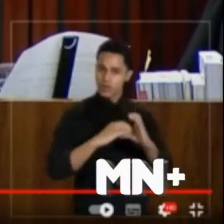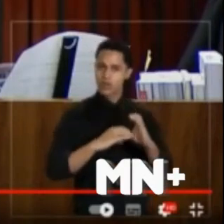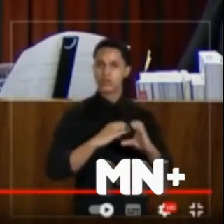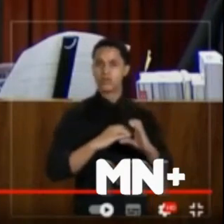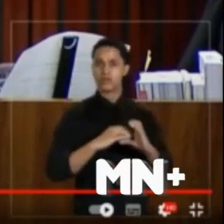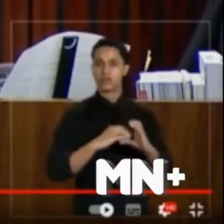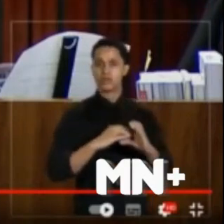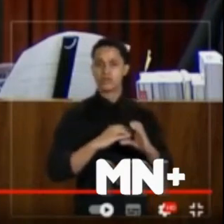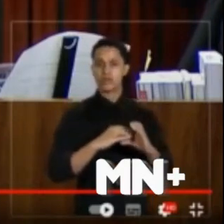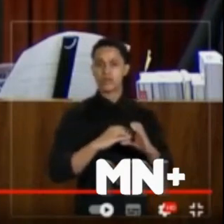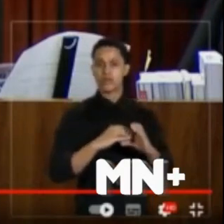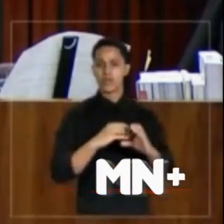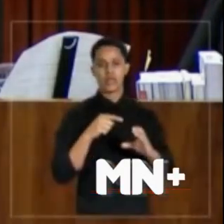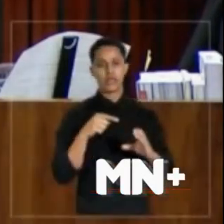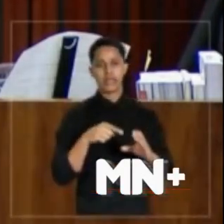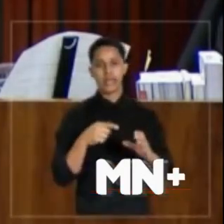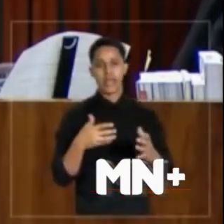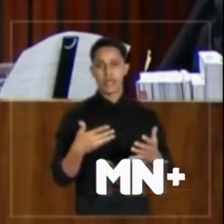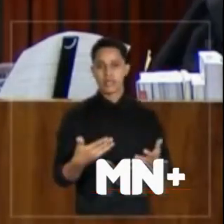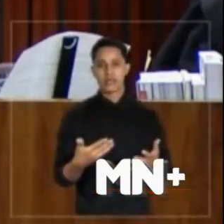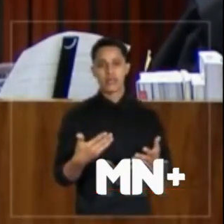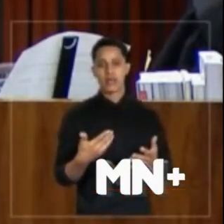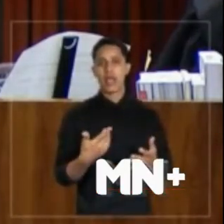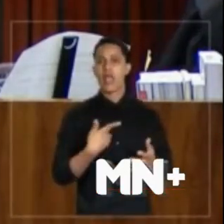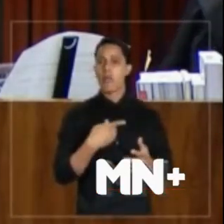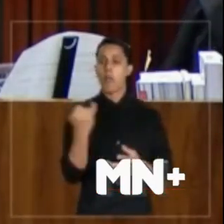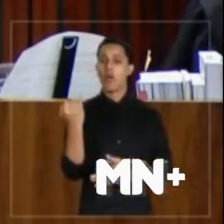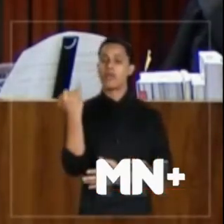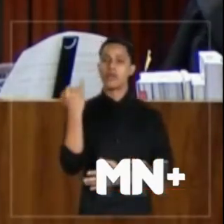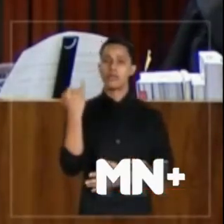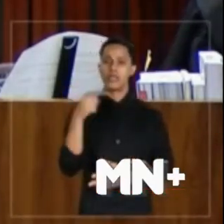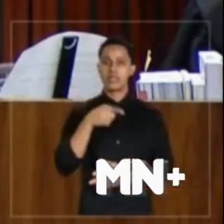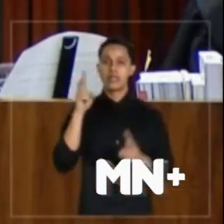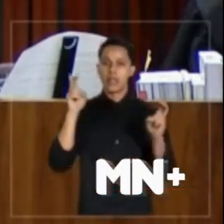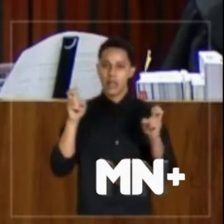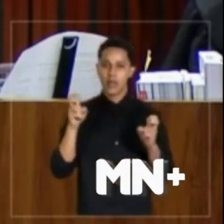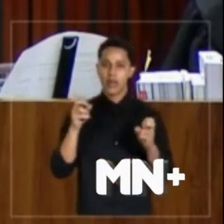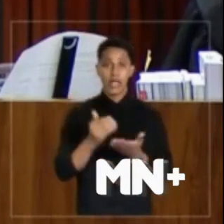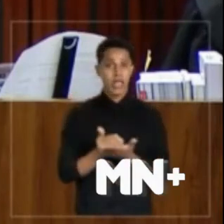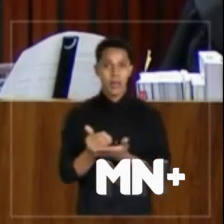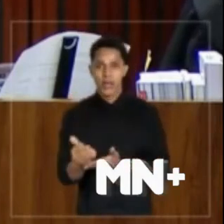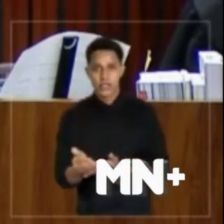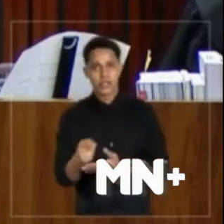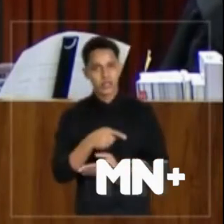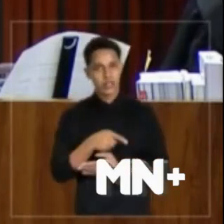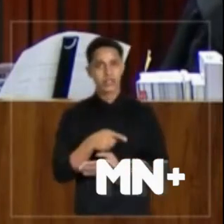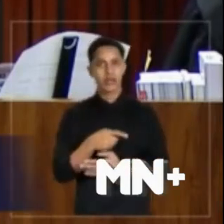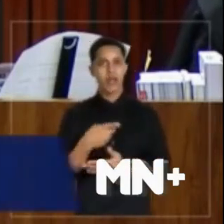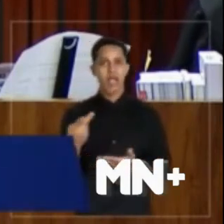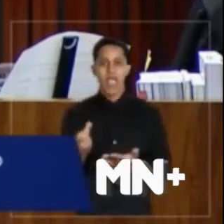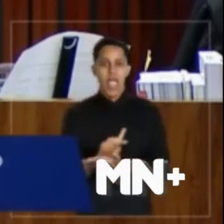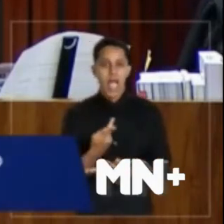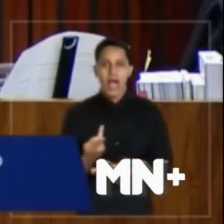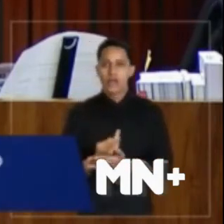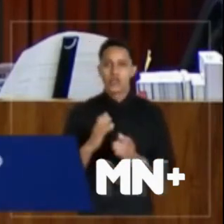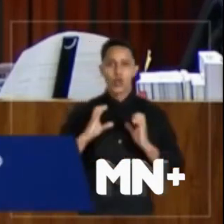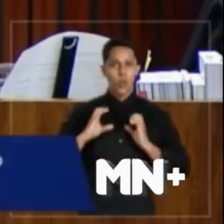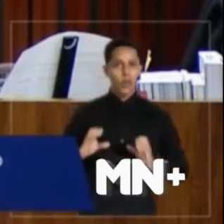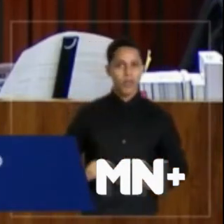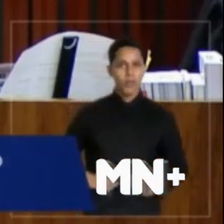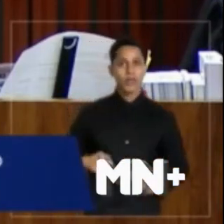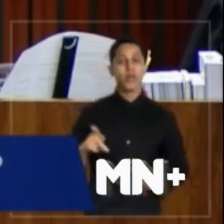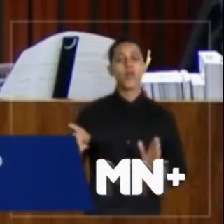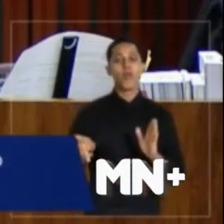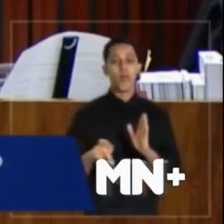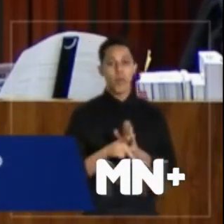a maioria pelo afastamento da vida política por 8 anos do ex-presidente, mas o